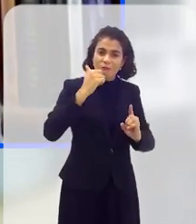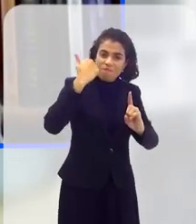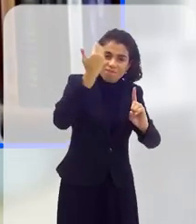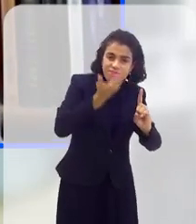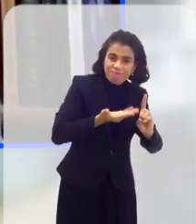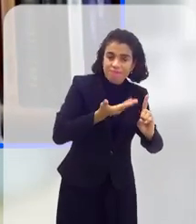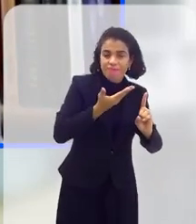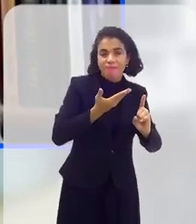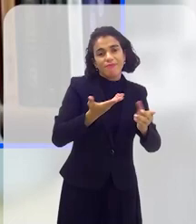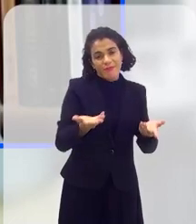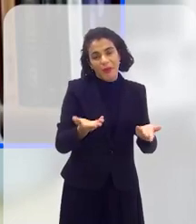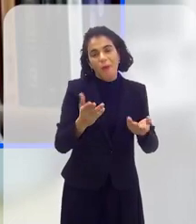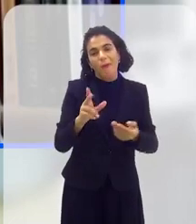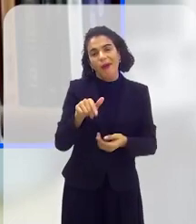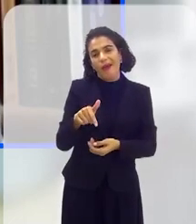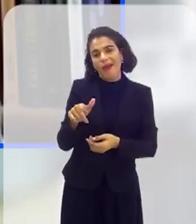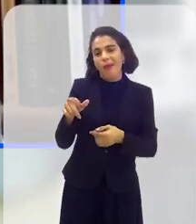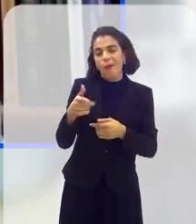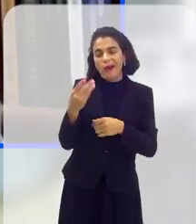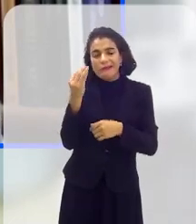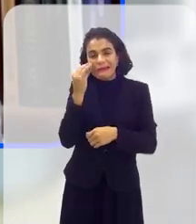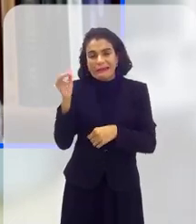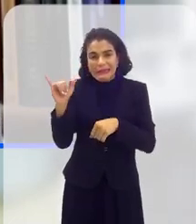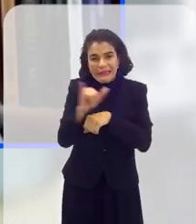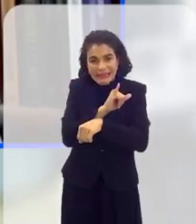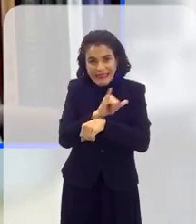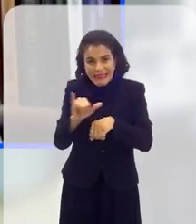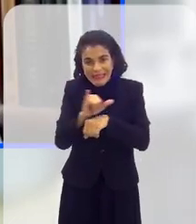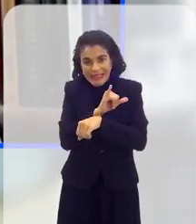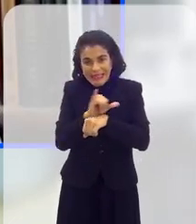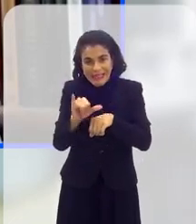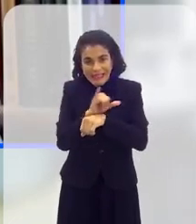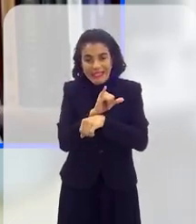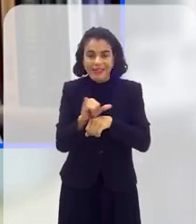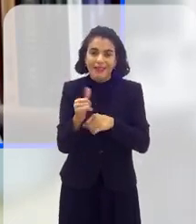dá o reconhecimento que deveria dar. Então, isso é uma das buscas